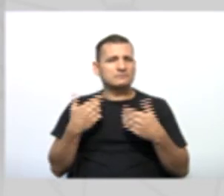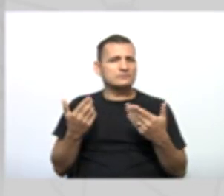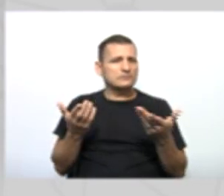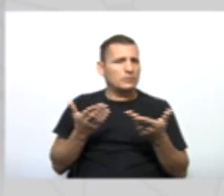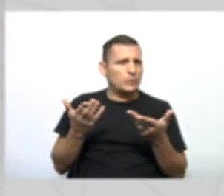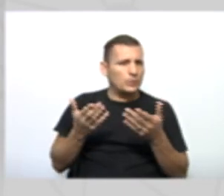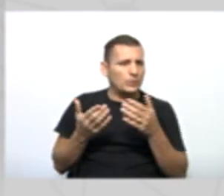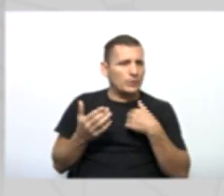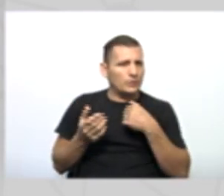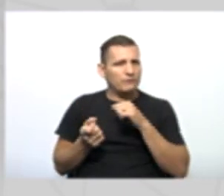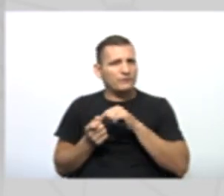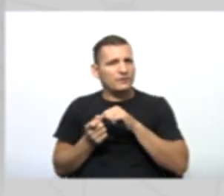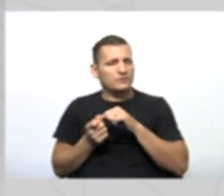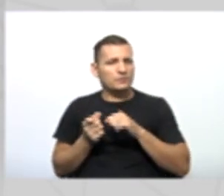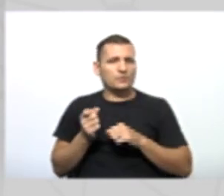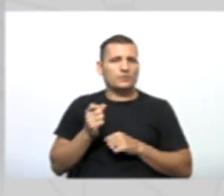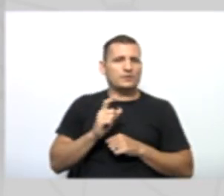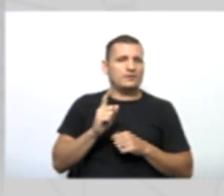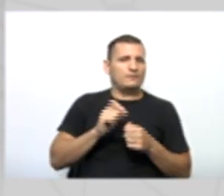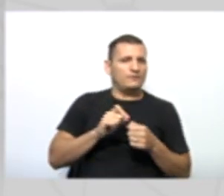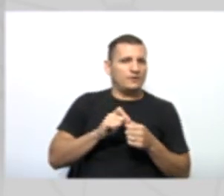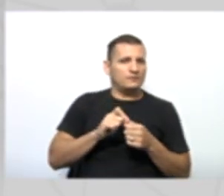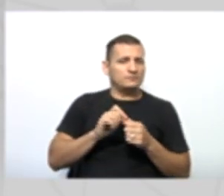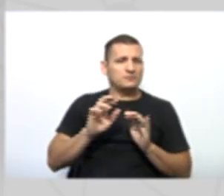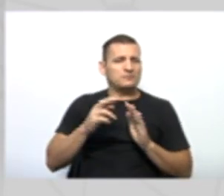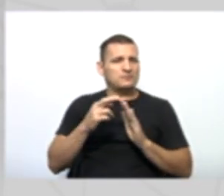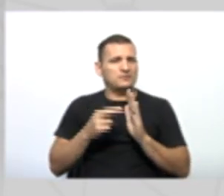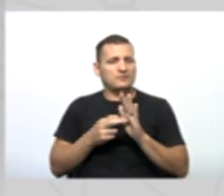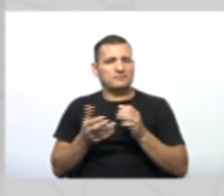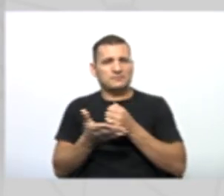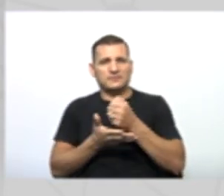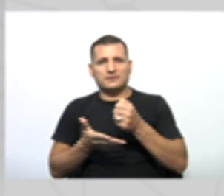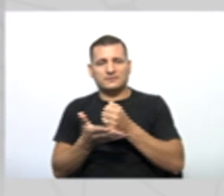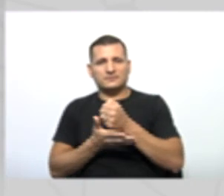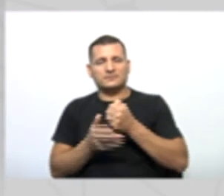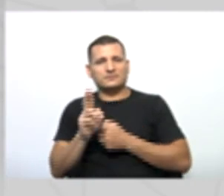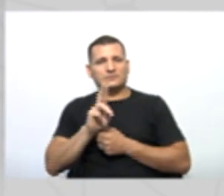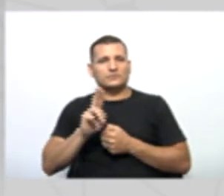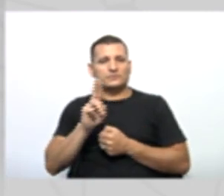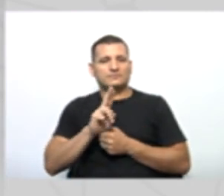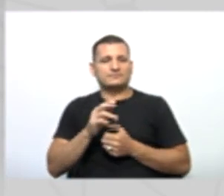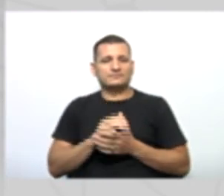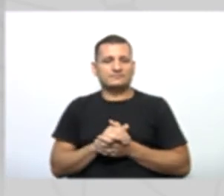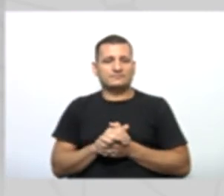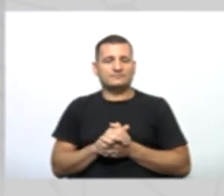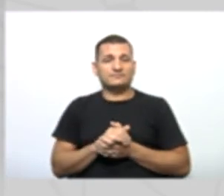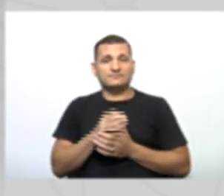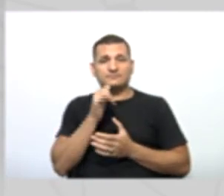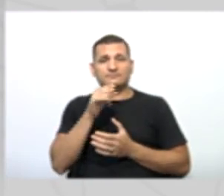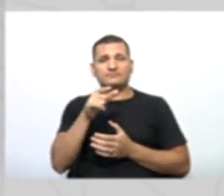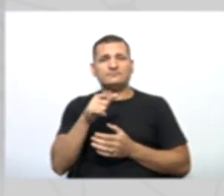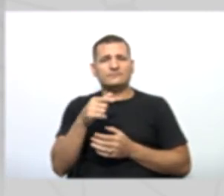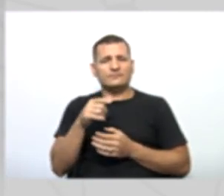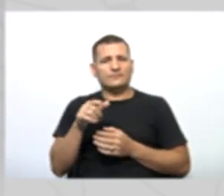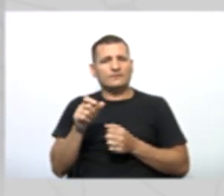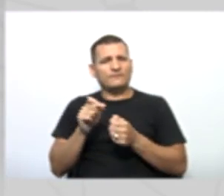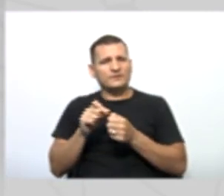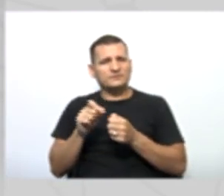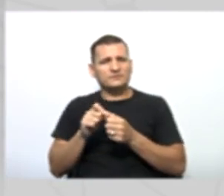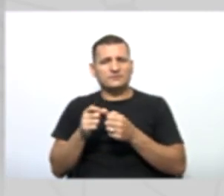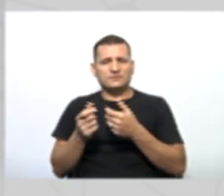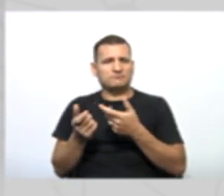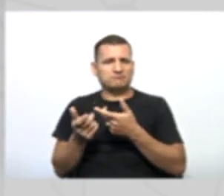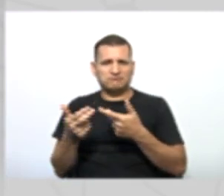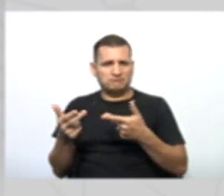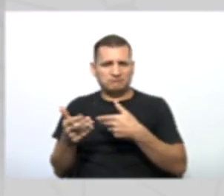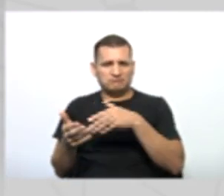que eu faço ou não isso, né? E aí tem uma regrinha básica que a gente usa aí do dia a dia, que é, se você vai fazer aquilo com alguém ou em uma situação, né,